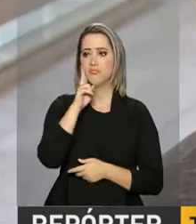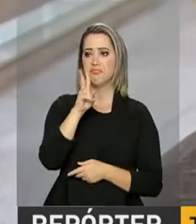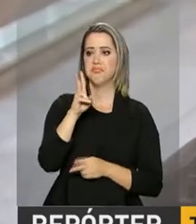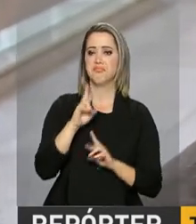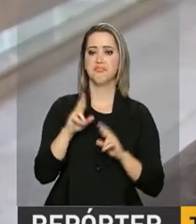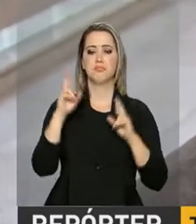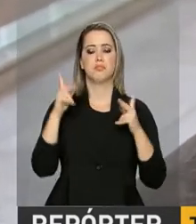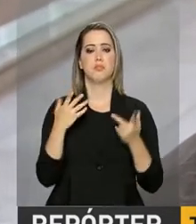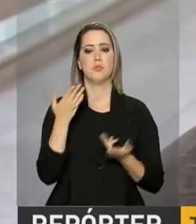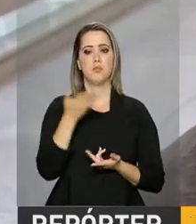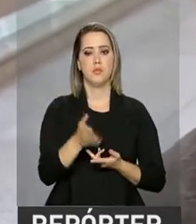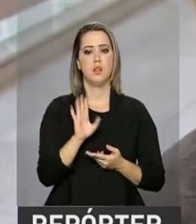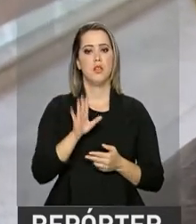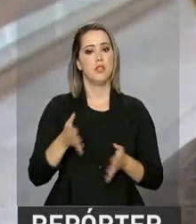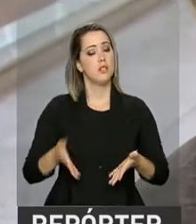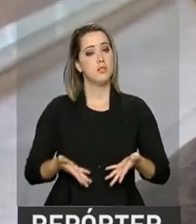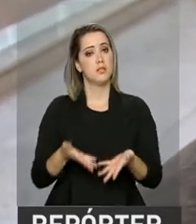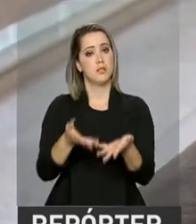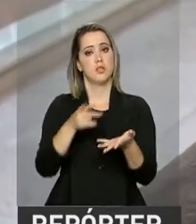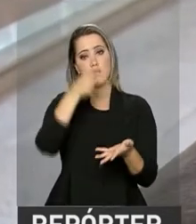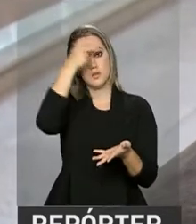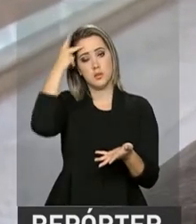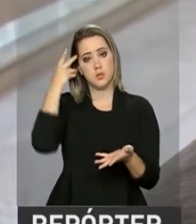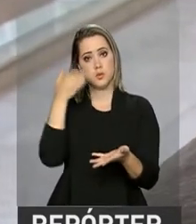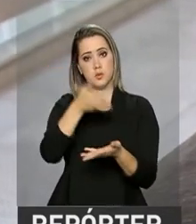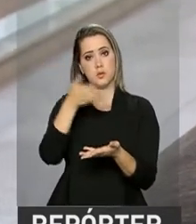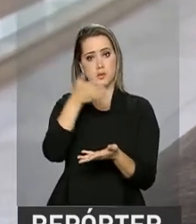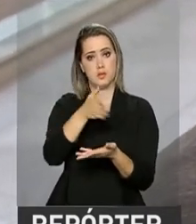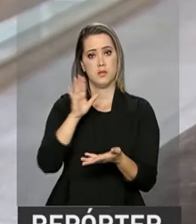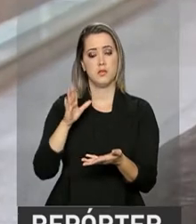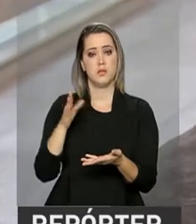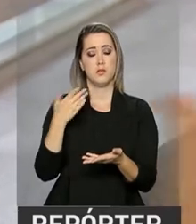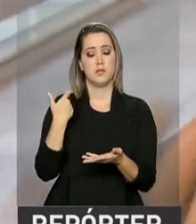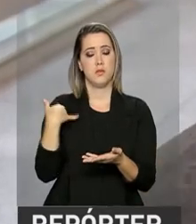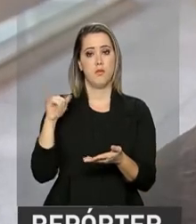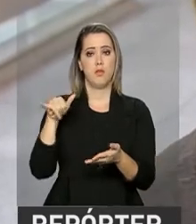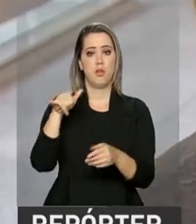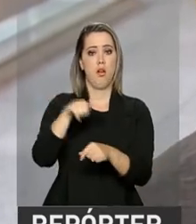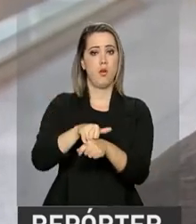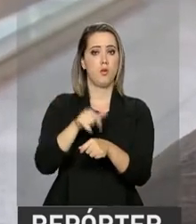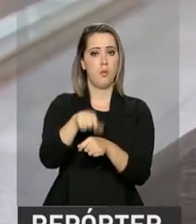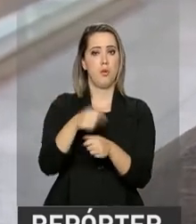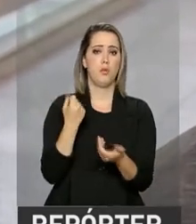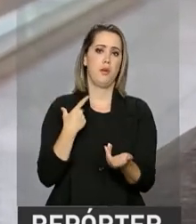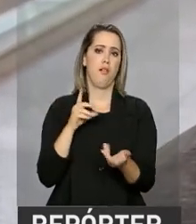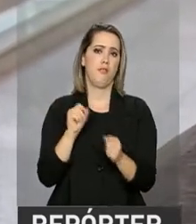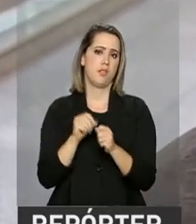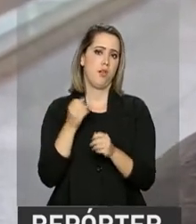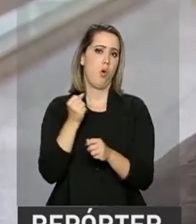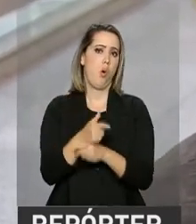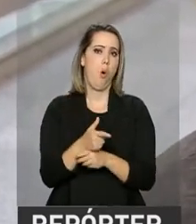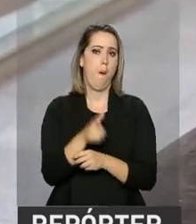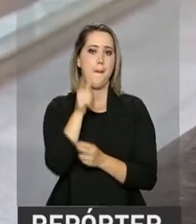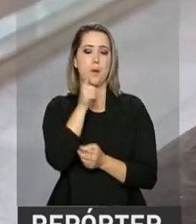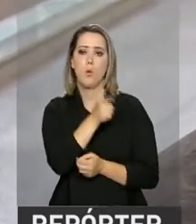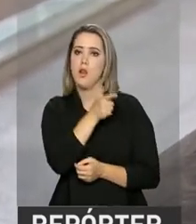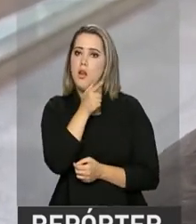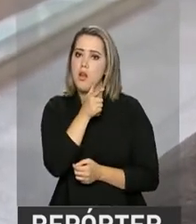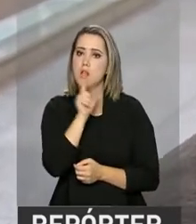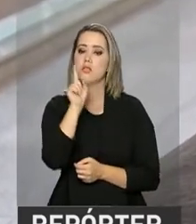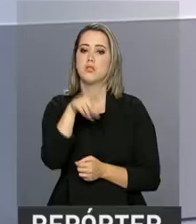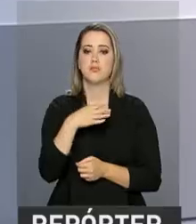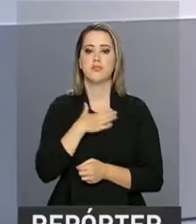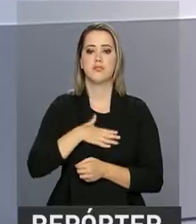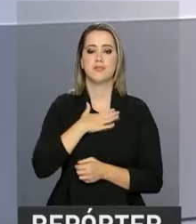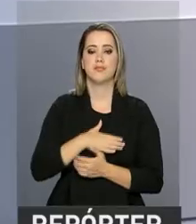diferente, eu acho que até incentiva mais a pessoa a vir ao aeroporto mais cedo para, de repente, fazer uma compra, fazer um lanche. Eu gostei